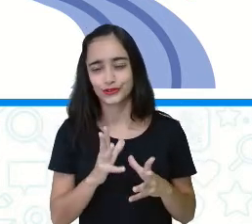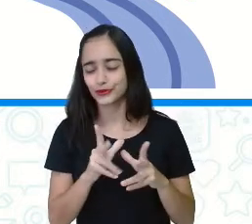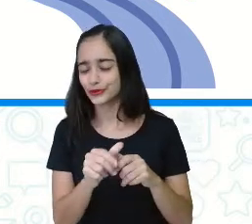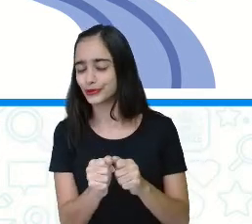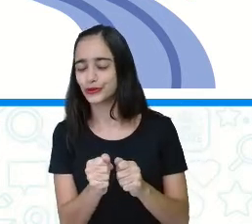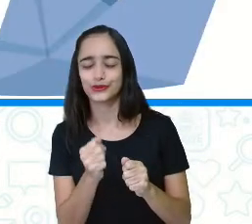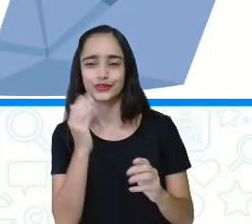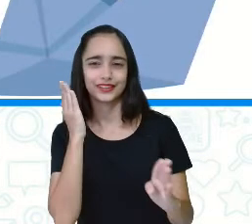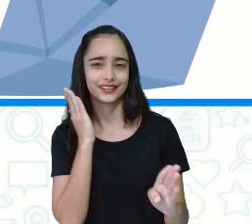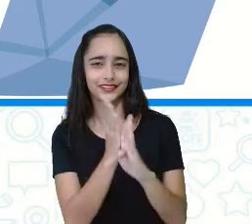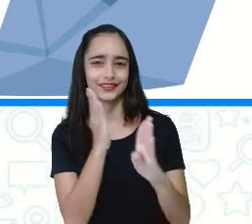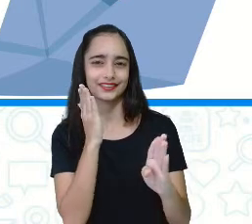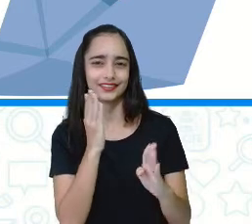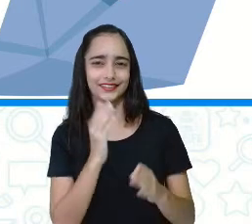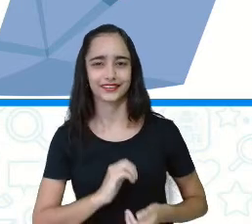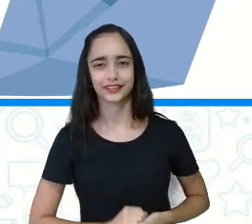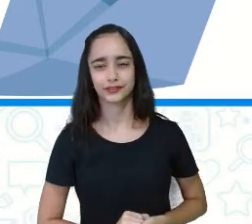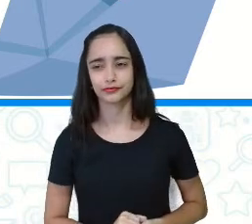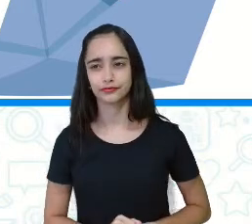aparecer.